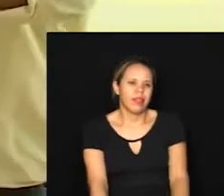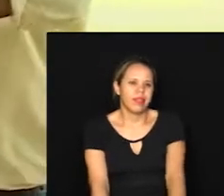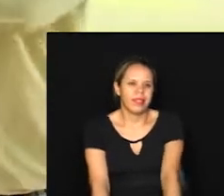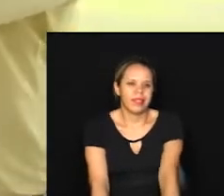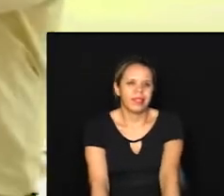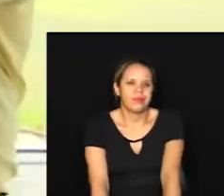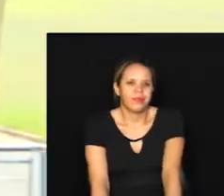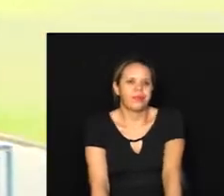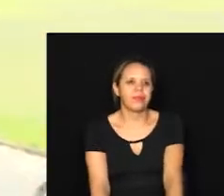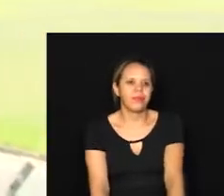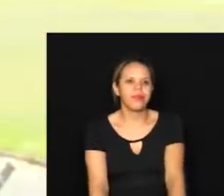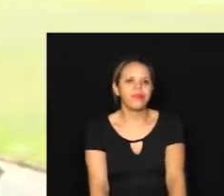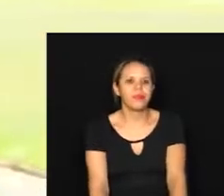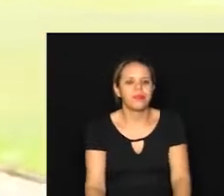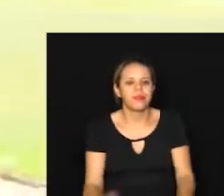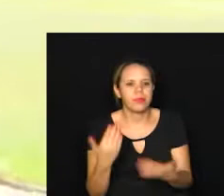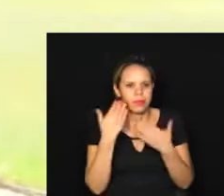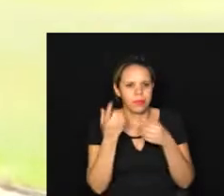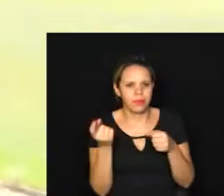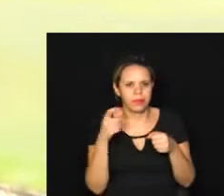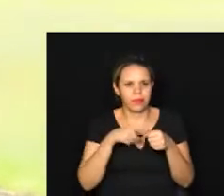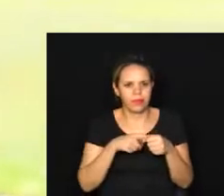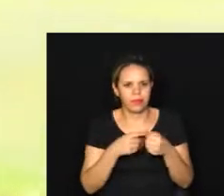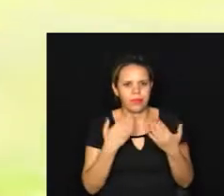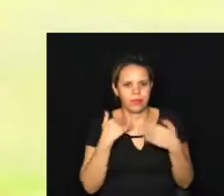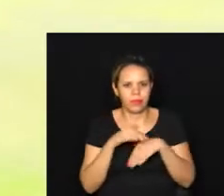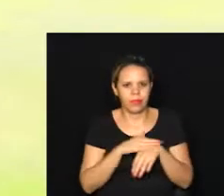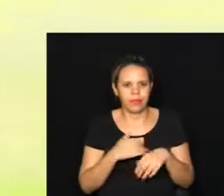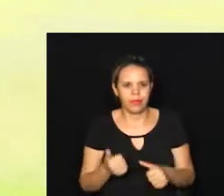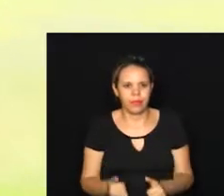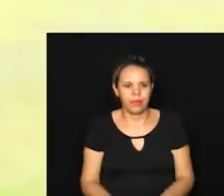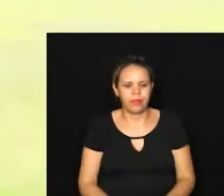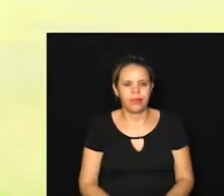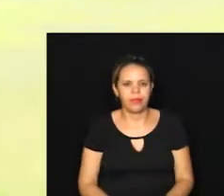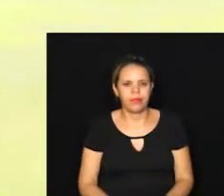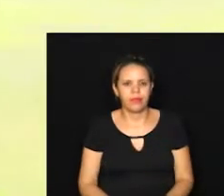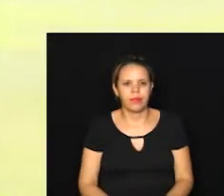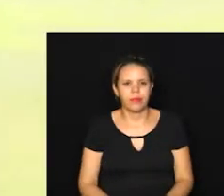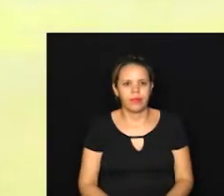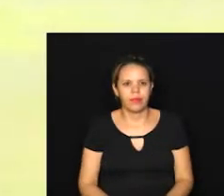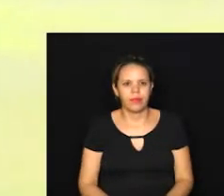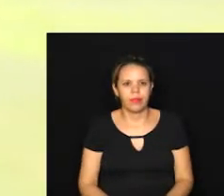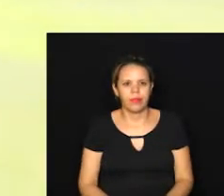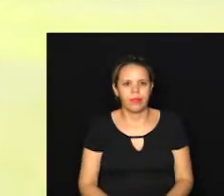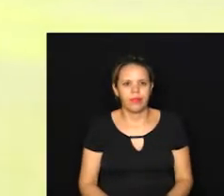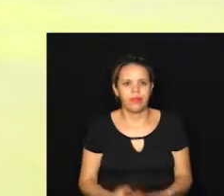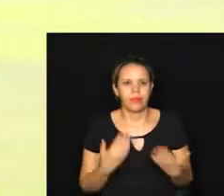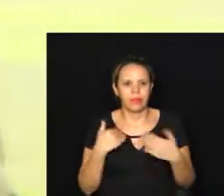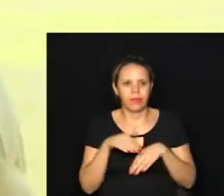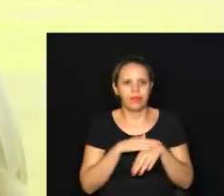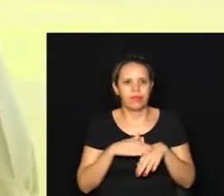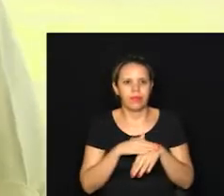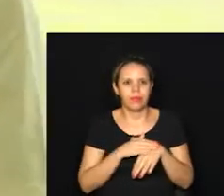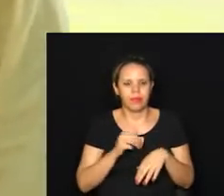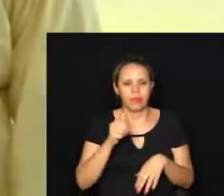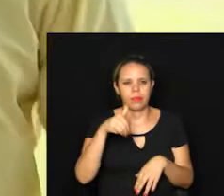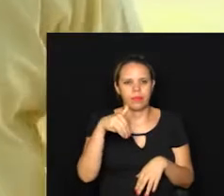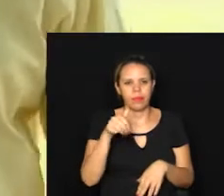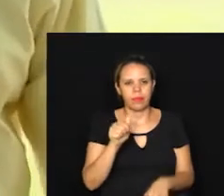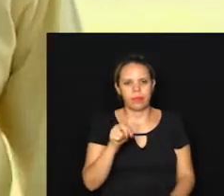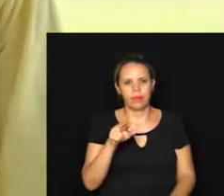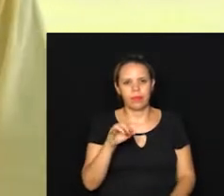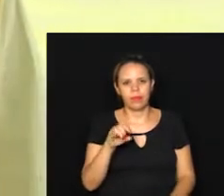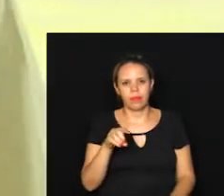Então, tá bom. Então, muito obrigado. Daqui a pouco a gente volta a conversar. Valeu, Stefan. A gente vai bater um papo com o Mariolani, que